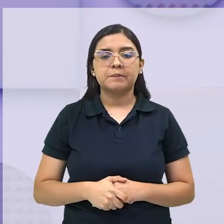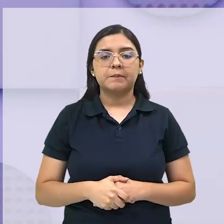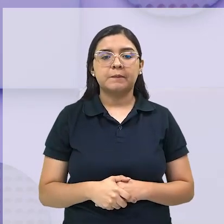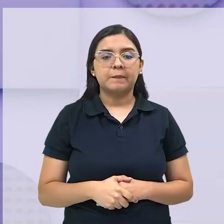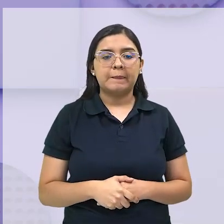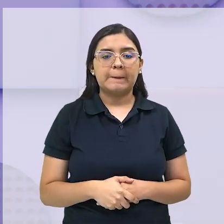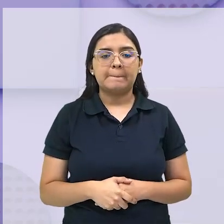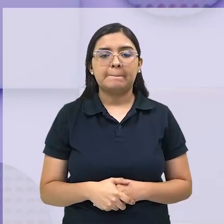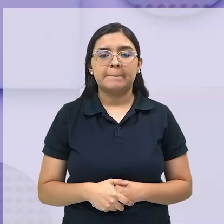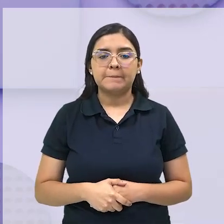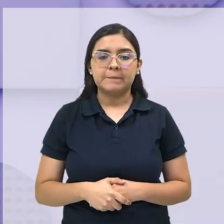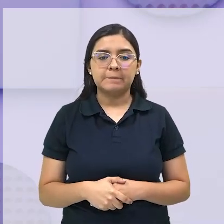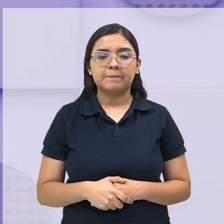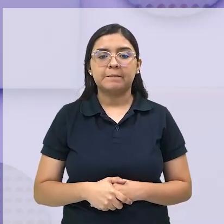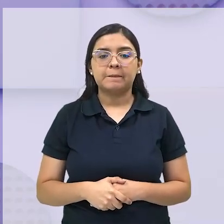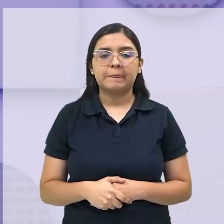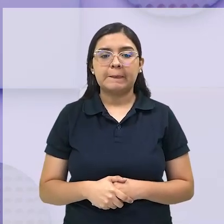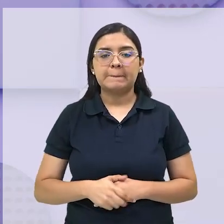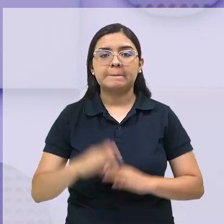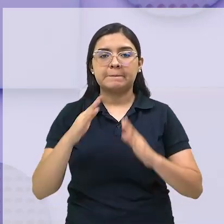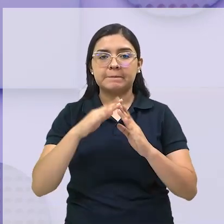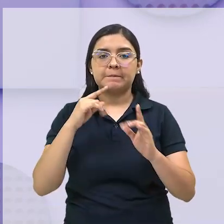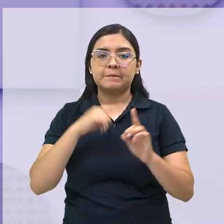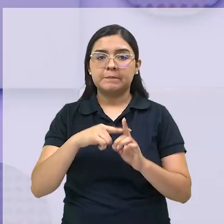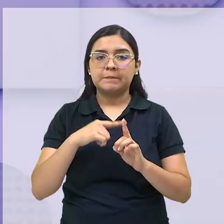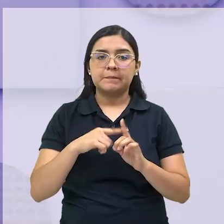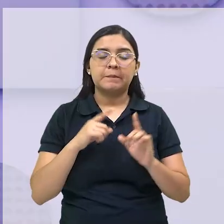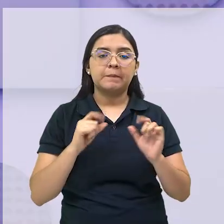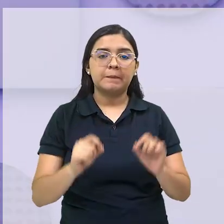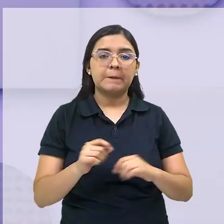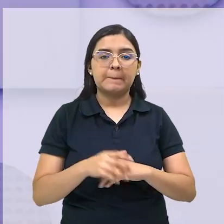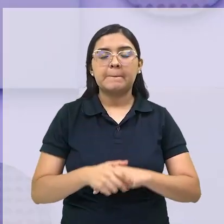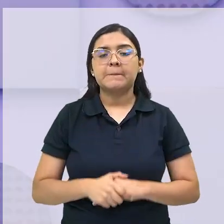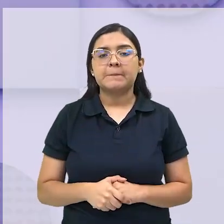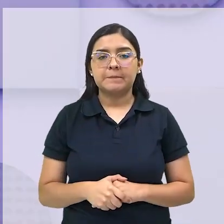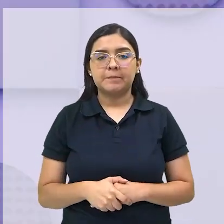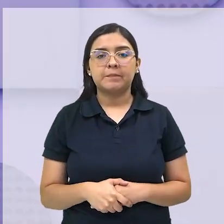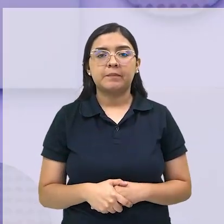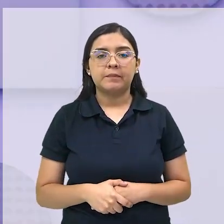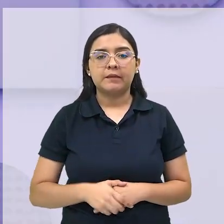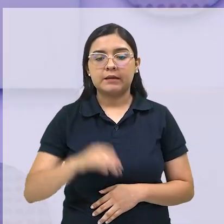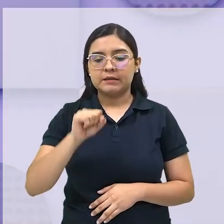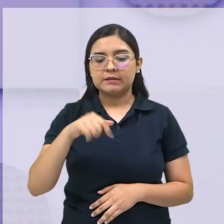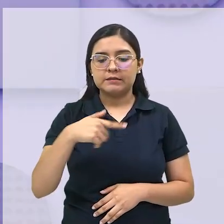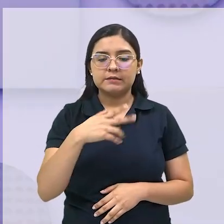Igreja Ortodoxa da Gália no Brasil, que é a Fraternidade São Nicolau.